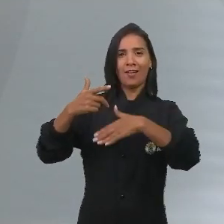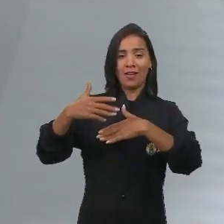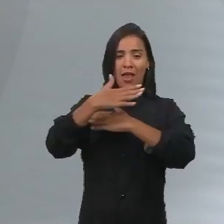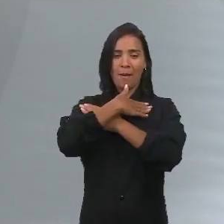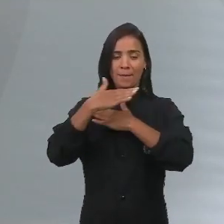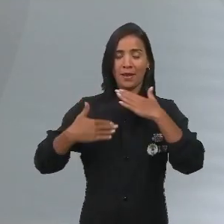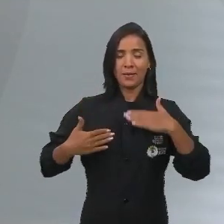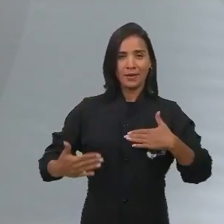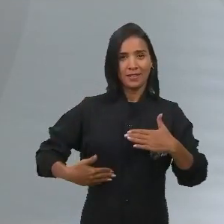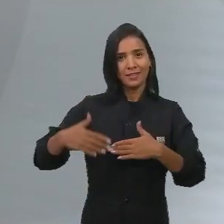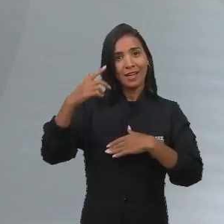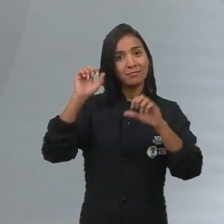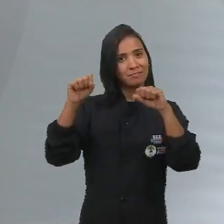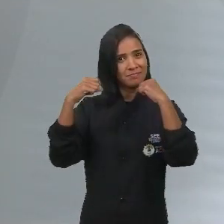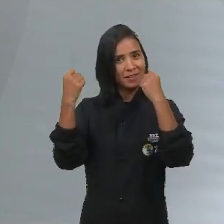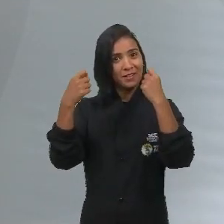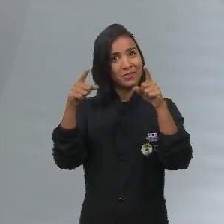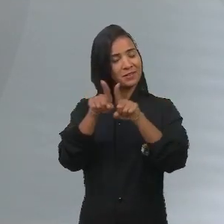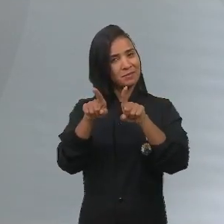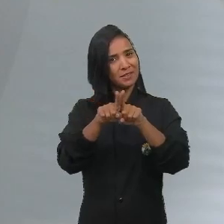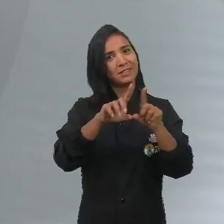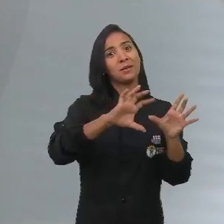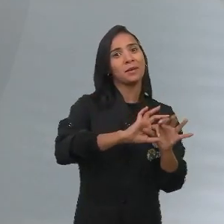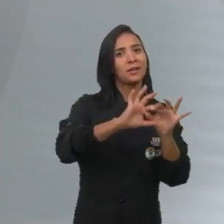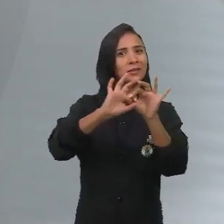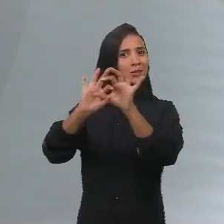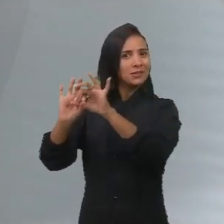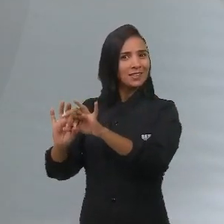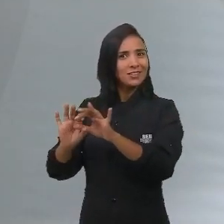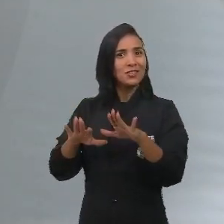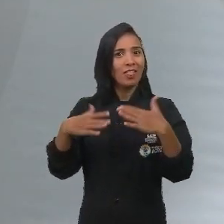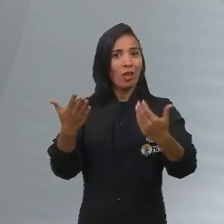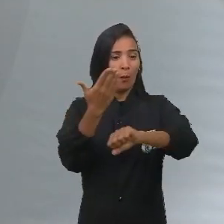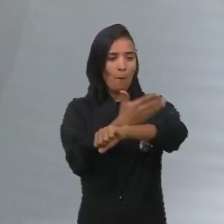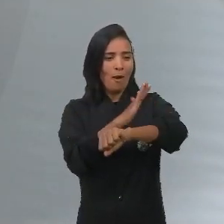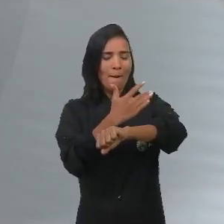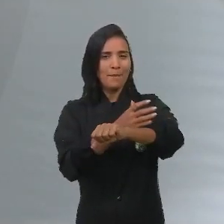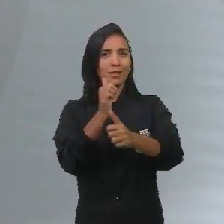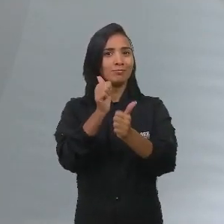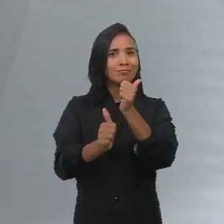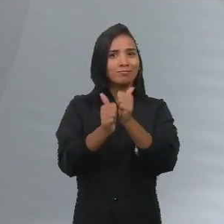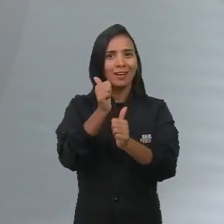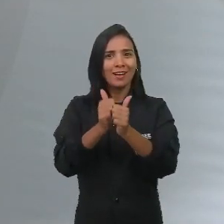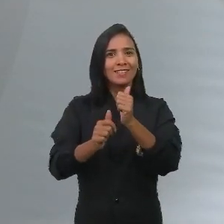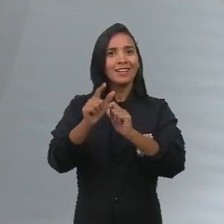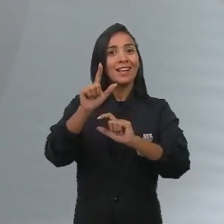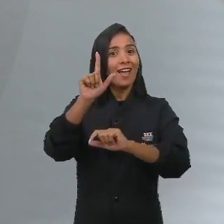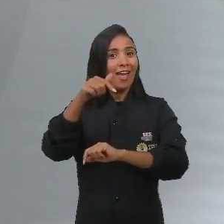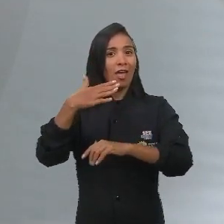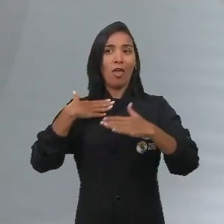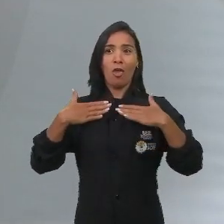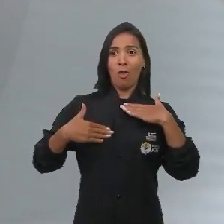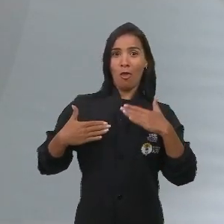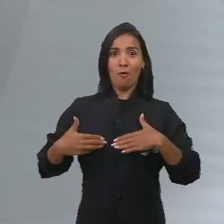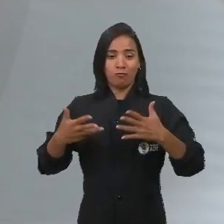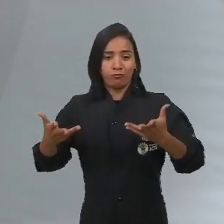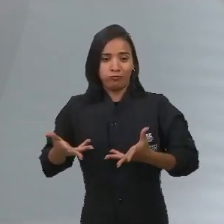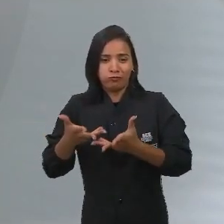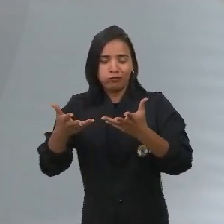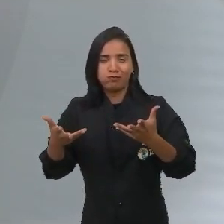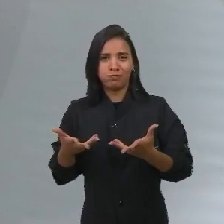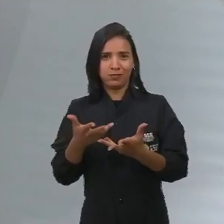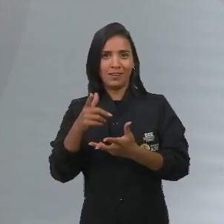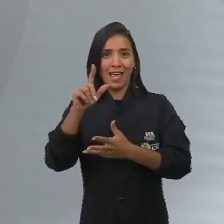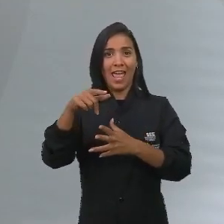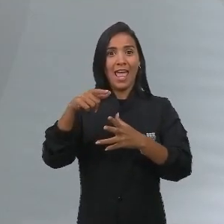a gente analisa a educação física um exemplo disso seria uma prática esportiva é o corpo que tá desenvolvendo aquela ação a ginástica é